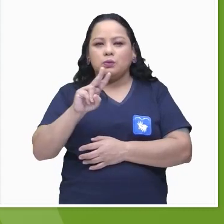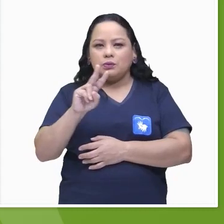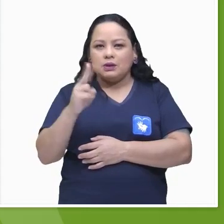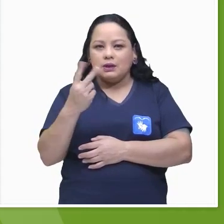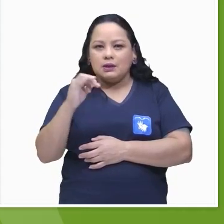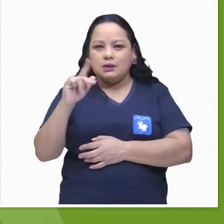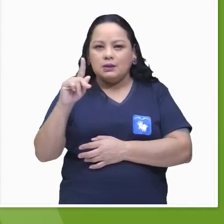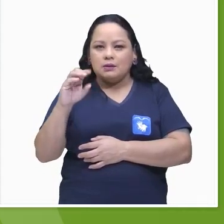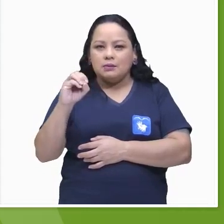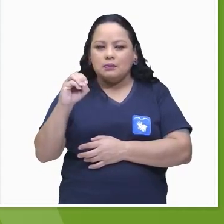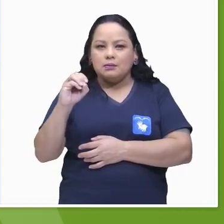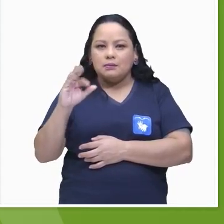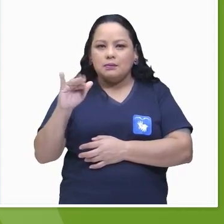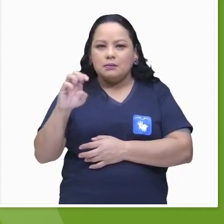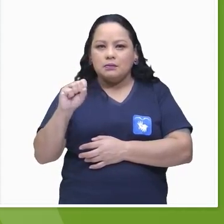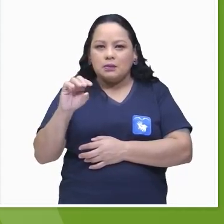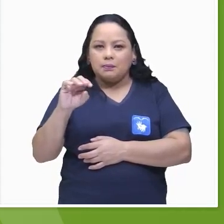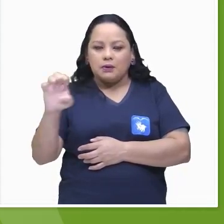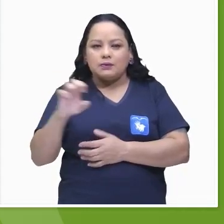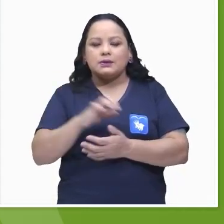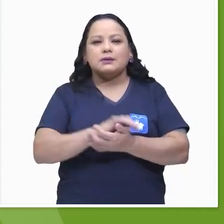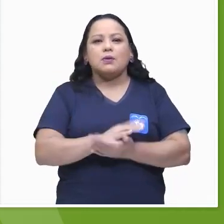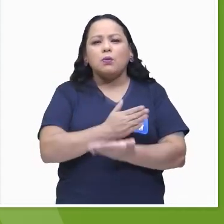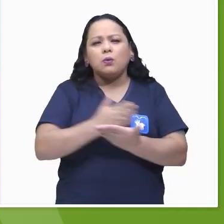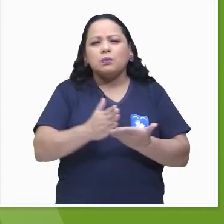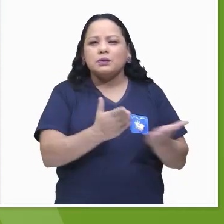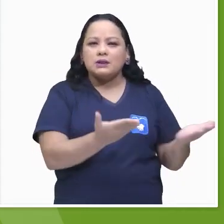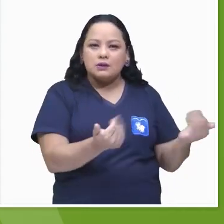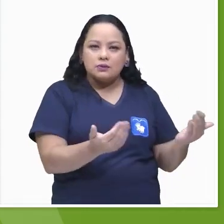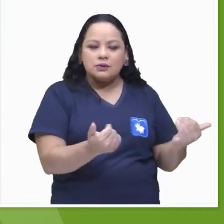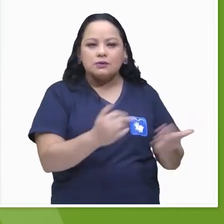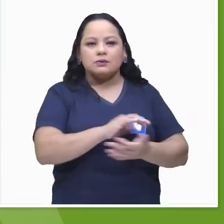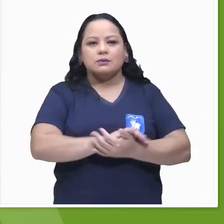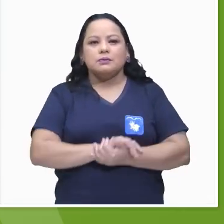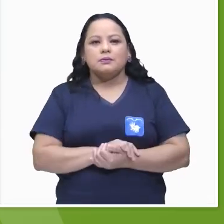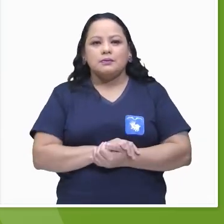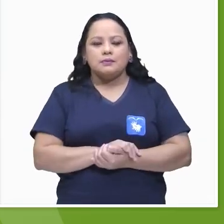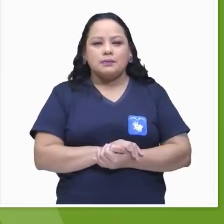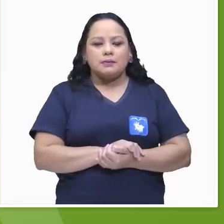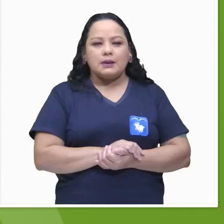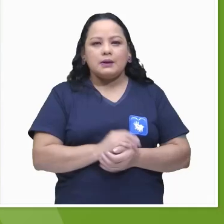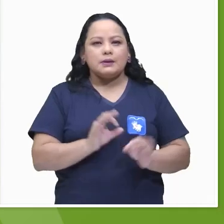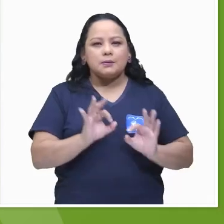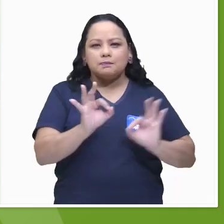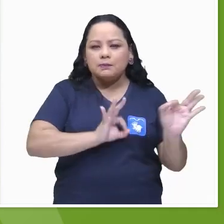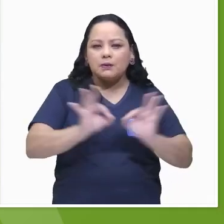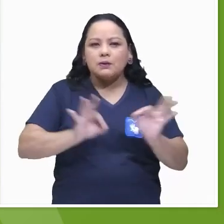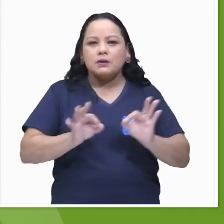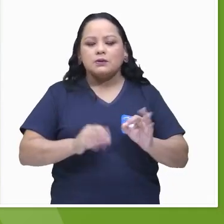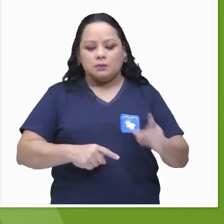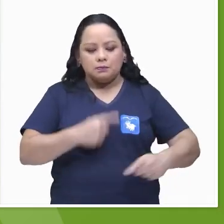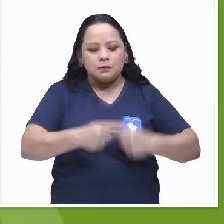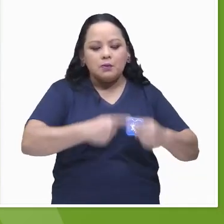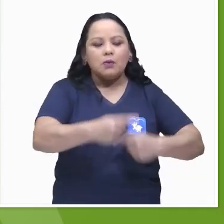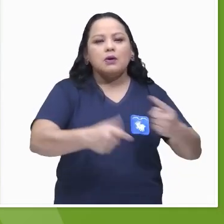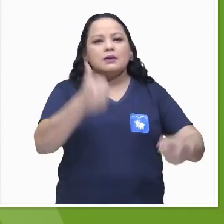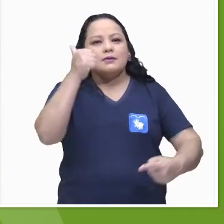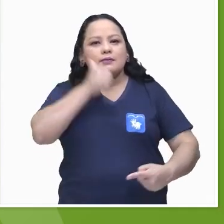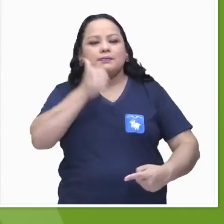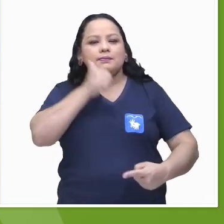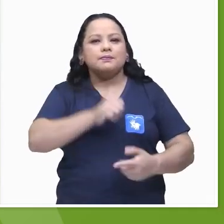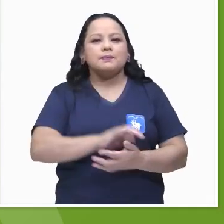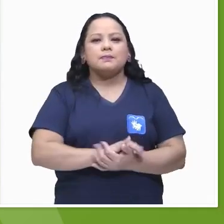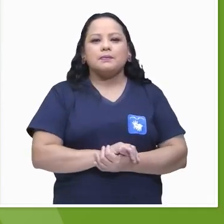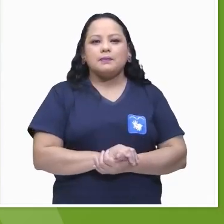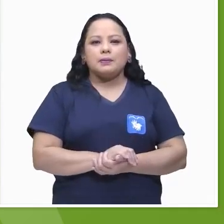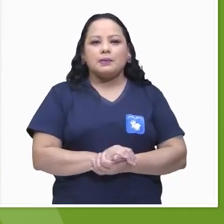da adolescência, da puberdade mesmo, tá? Então, a gente vai ver aí a regulação da reprodução feminina.